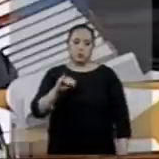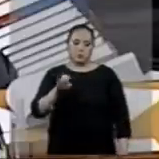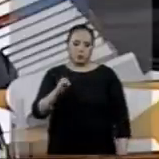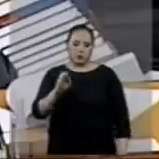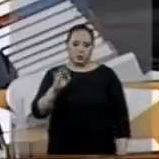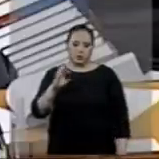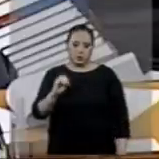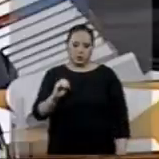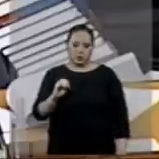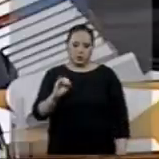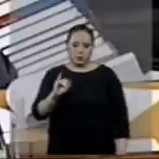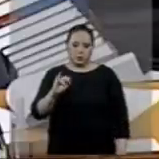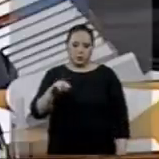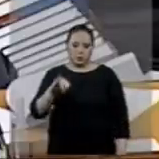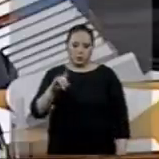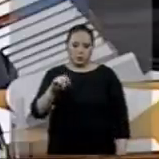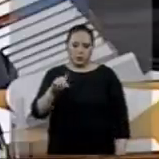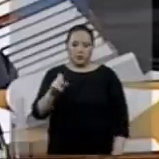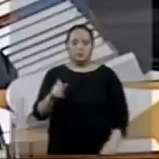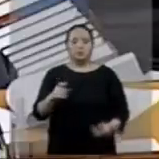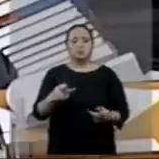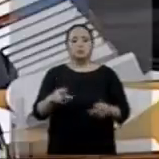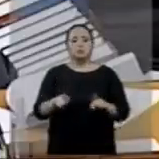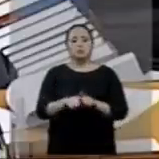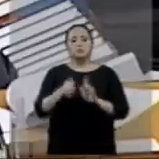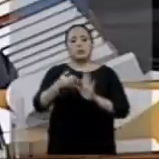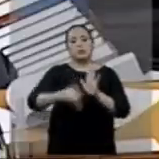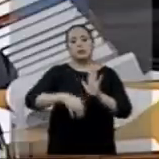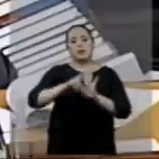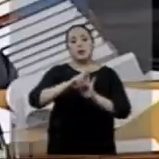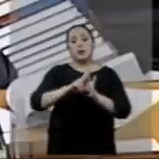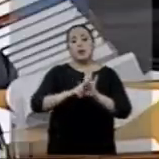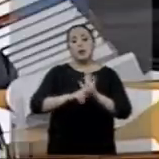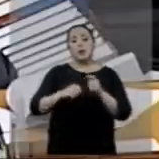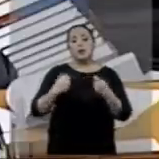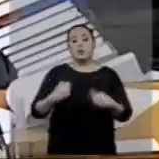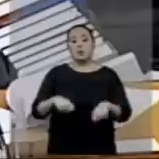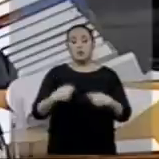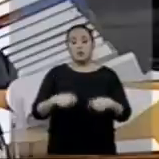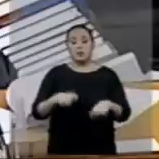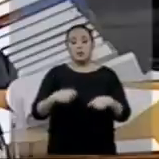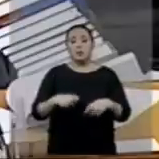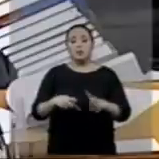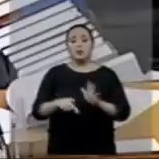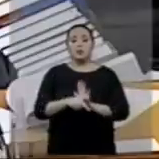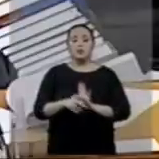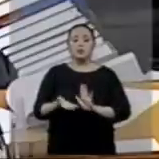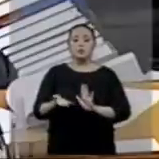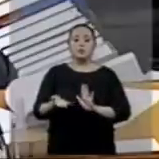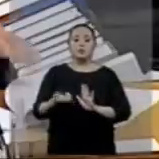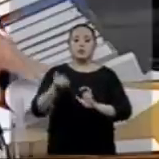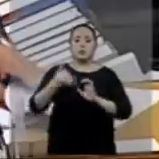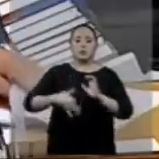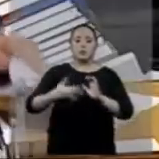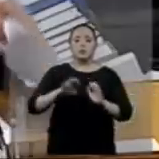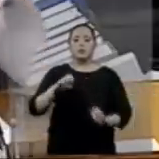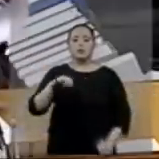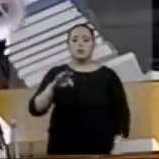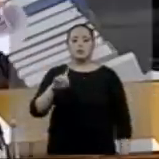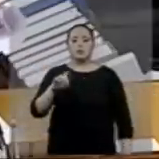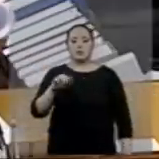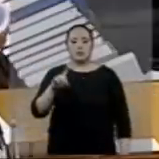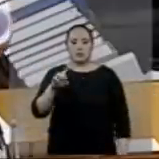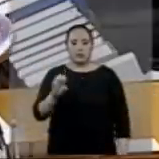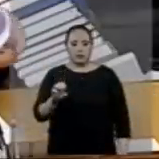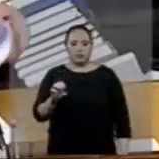e definir os requisitos necessários à caracterização de entidade como